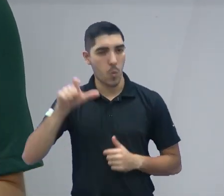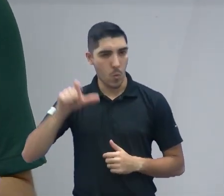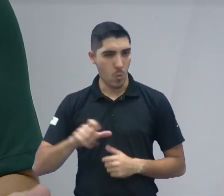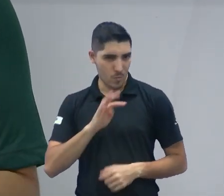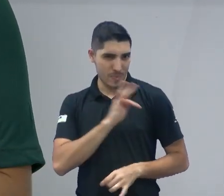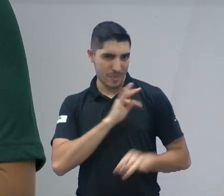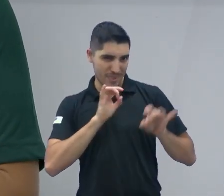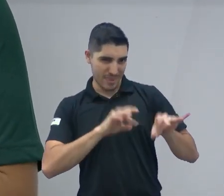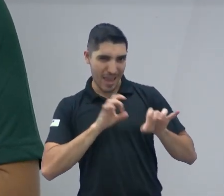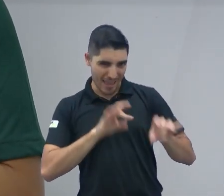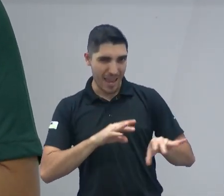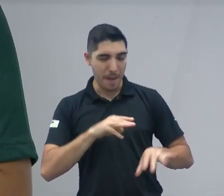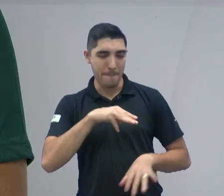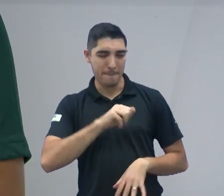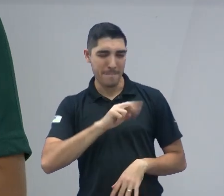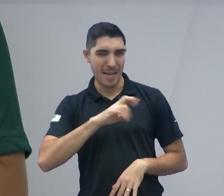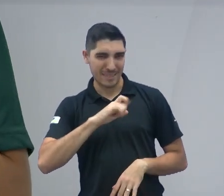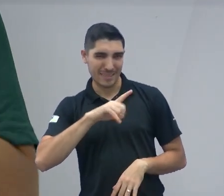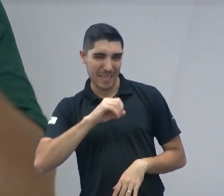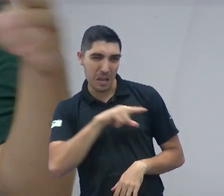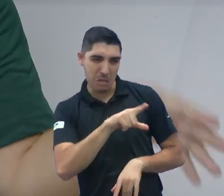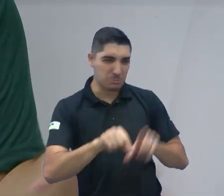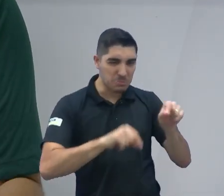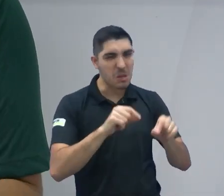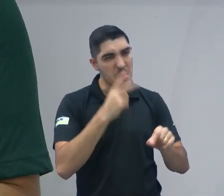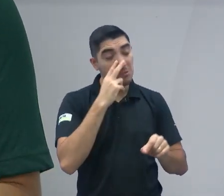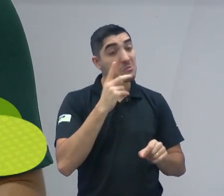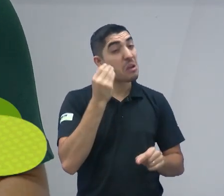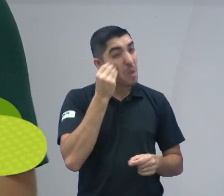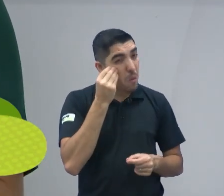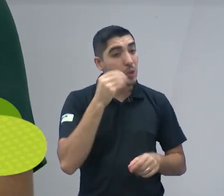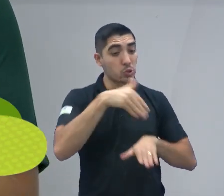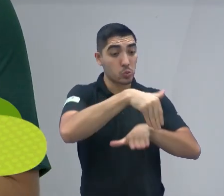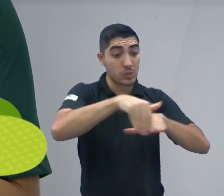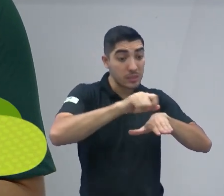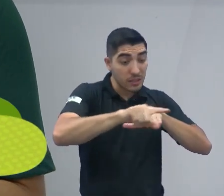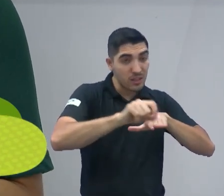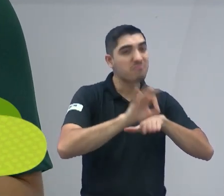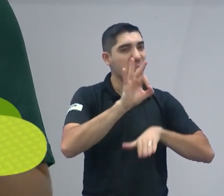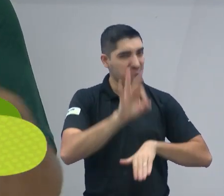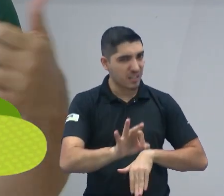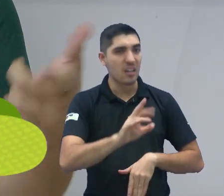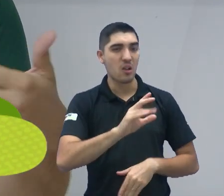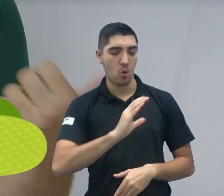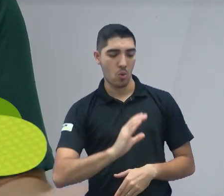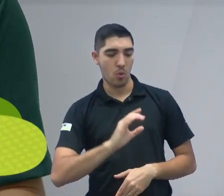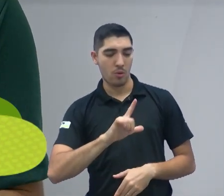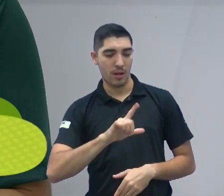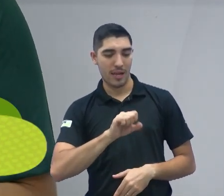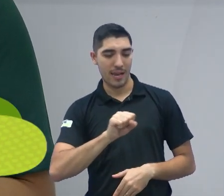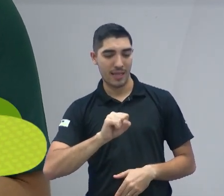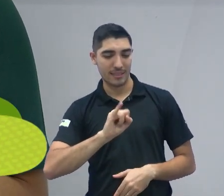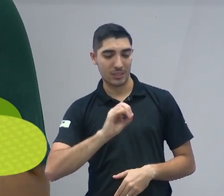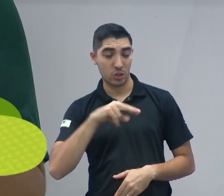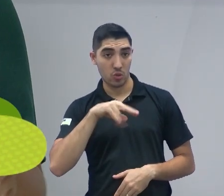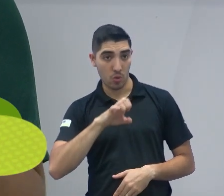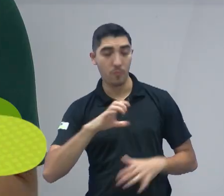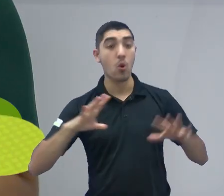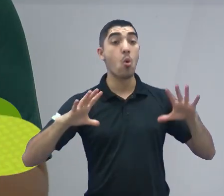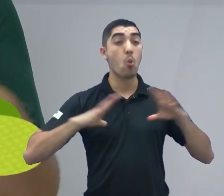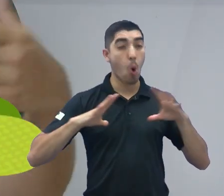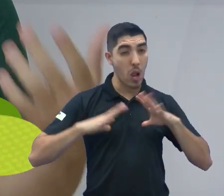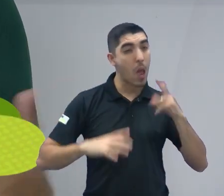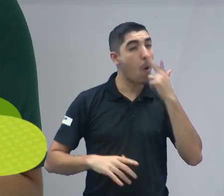saber só quando a bola rolar, mas eu aposto ali no Clecione, deve ser um dos nomes que com certeza vai estar no time titular. Goleiro deve ser o Gabriel Afonso, que